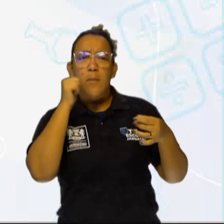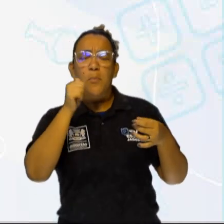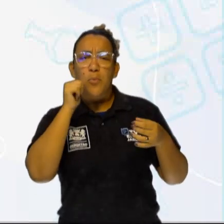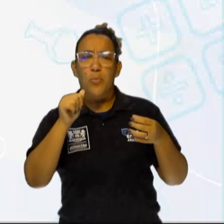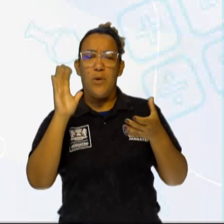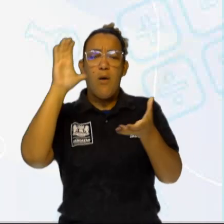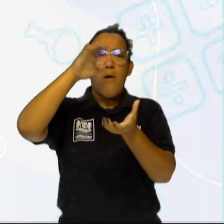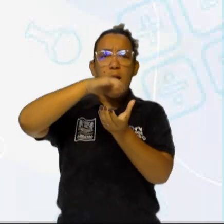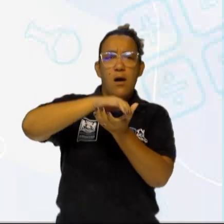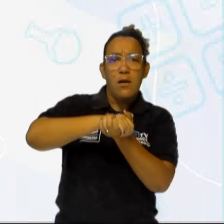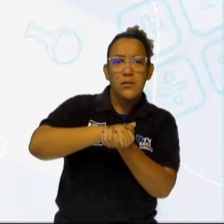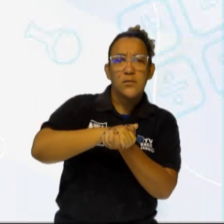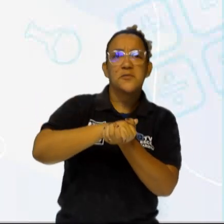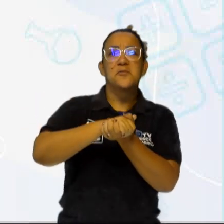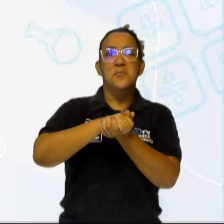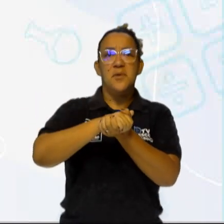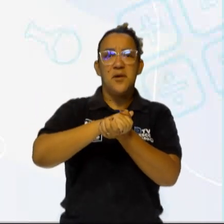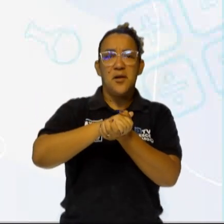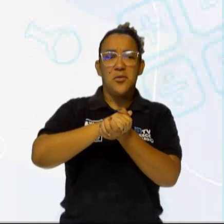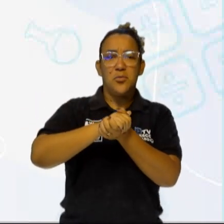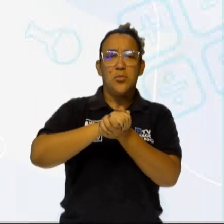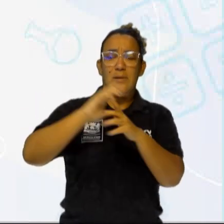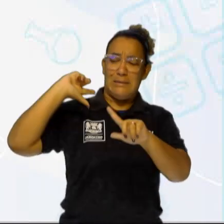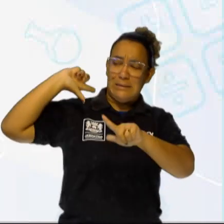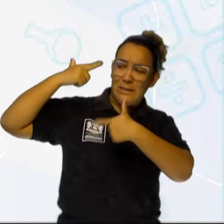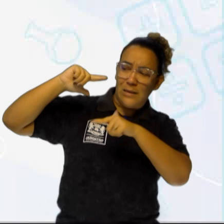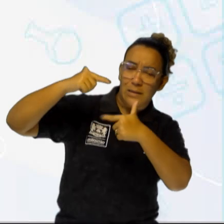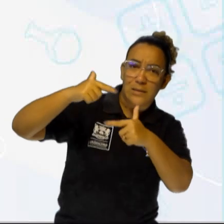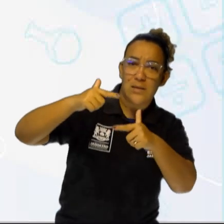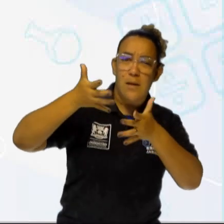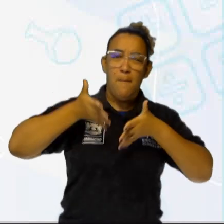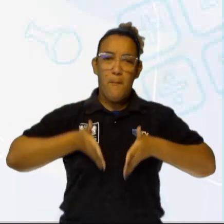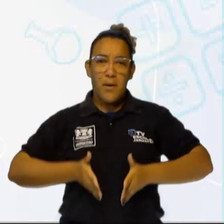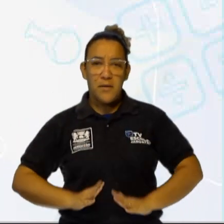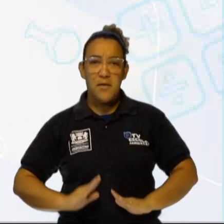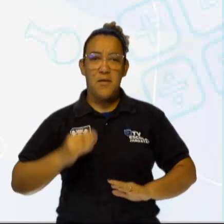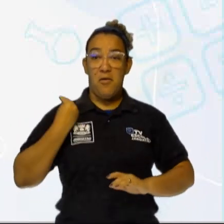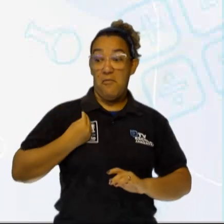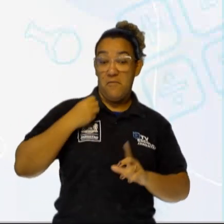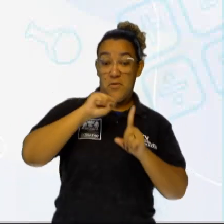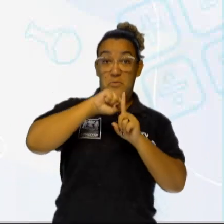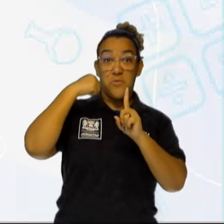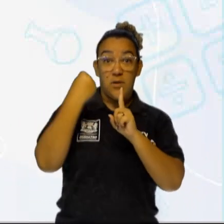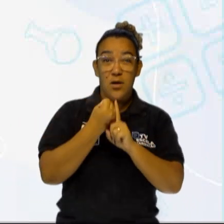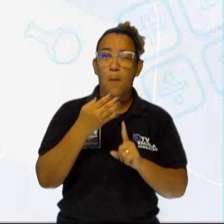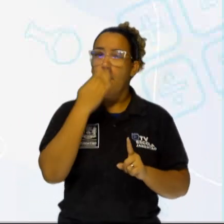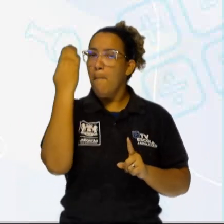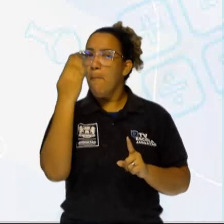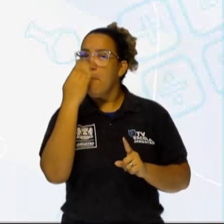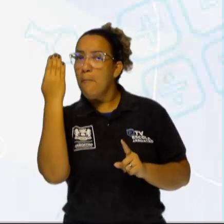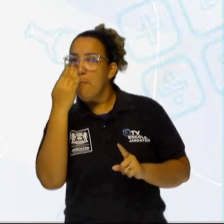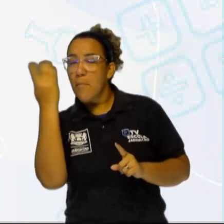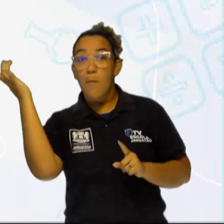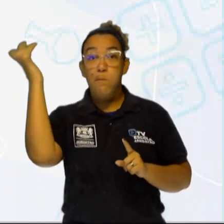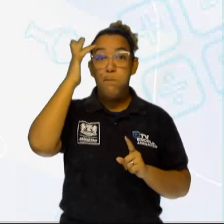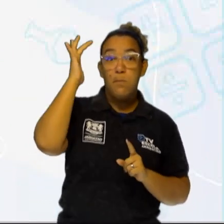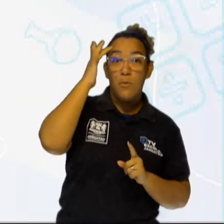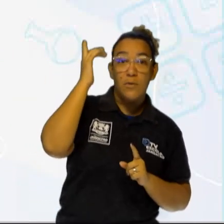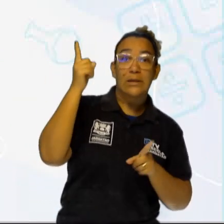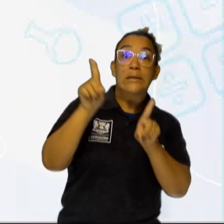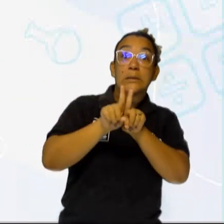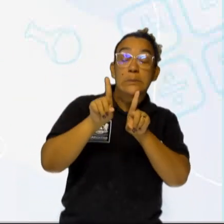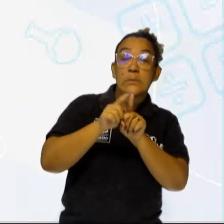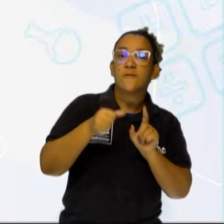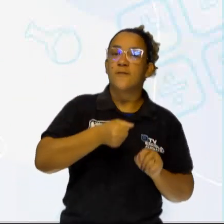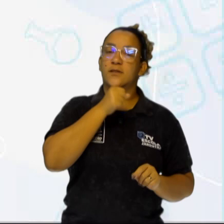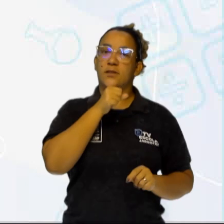com suas premissas e suas tradições, na maternidade, na vida social, na prostituição, na maturidade e na velhice.